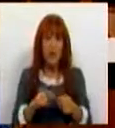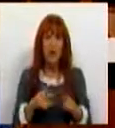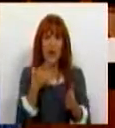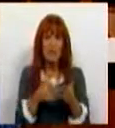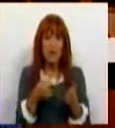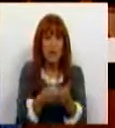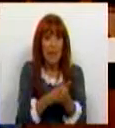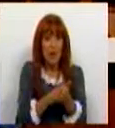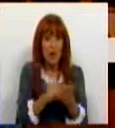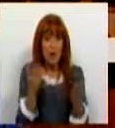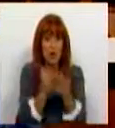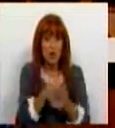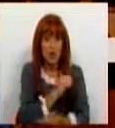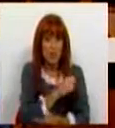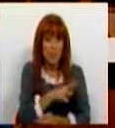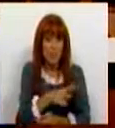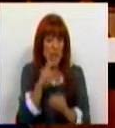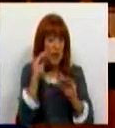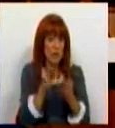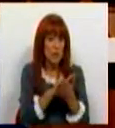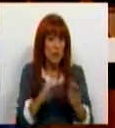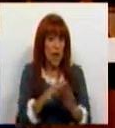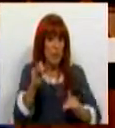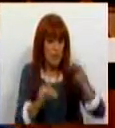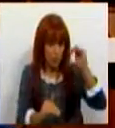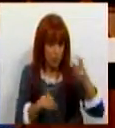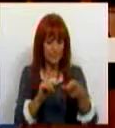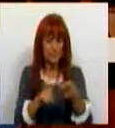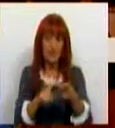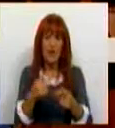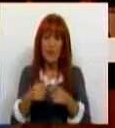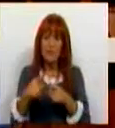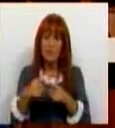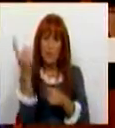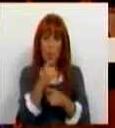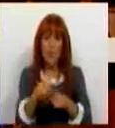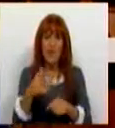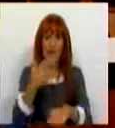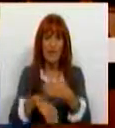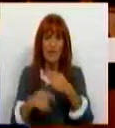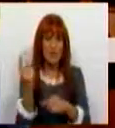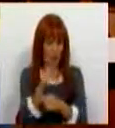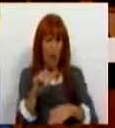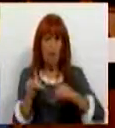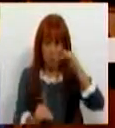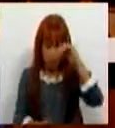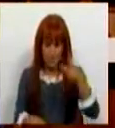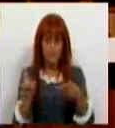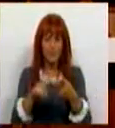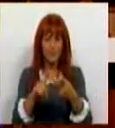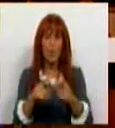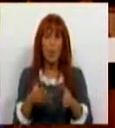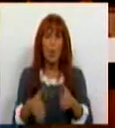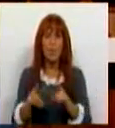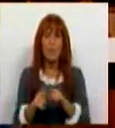manuais gratuitos escolares no primeiro ciclo do ensino básico aumentam as desigualdades. A prestação única na deficiência aumenta as desigualdades.